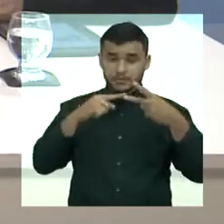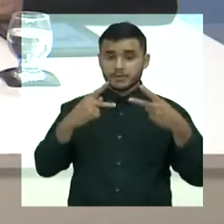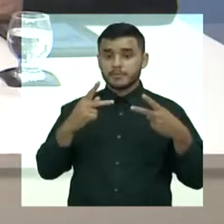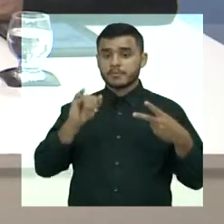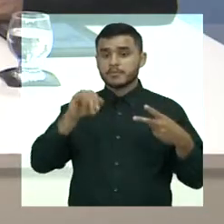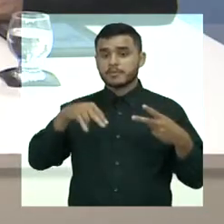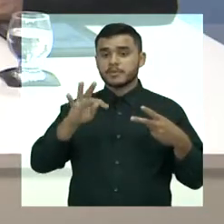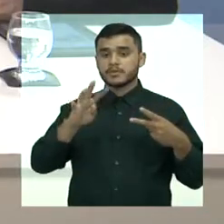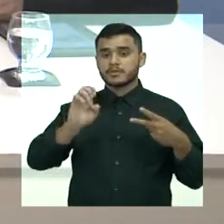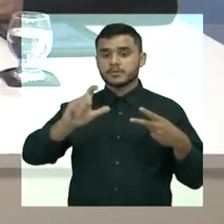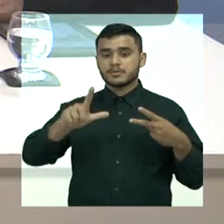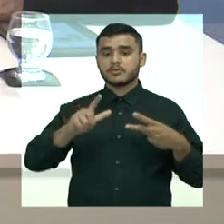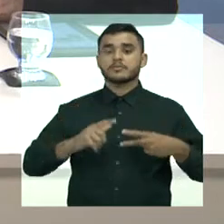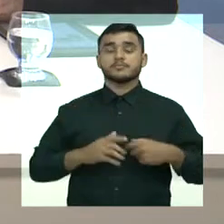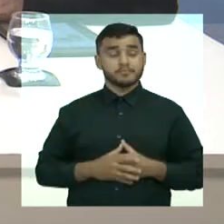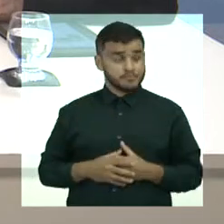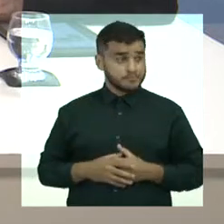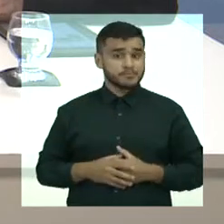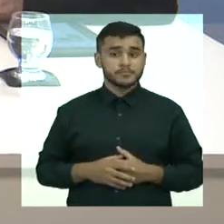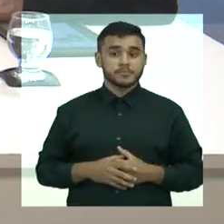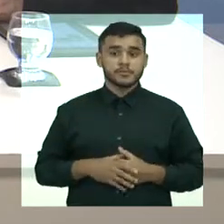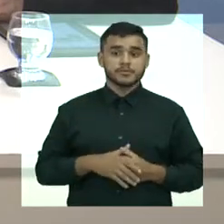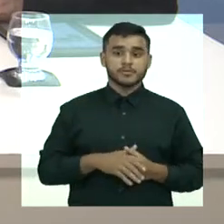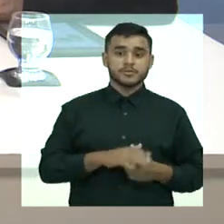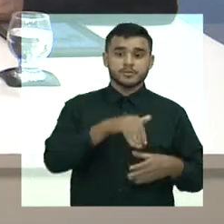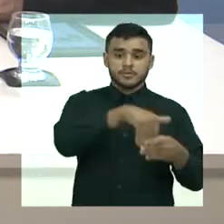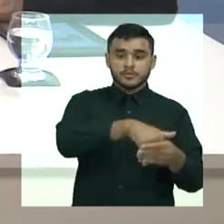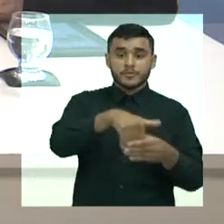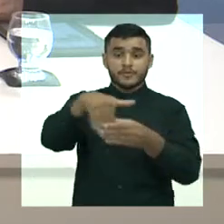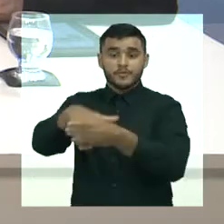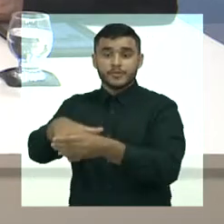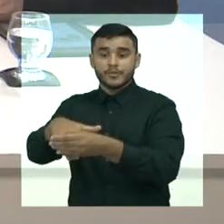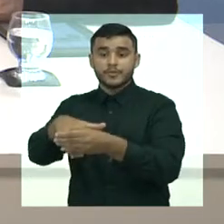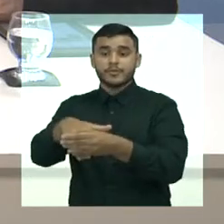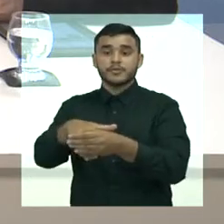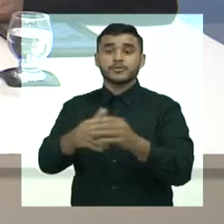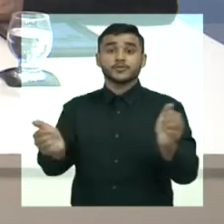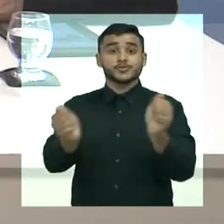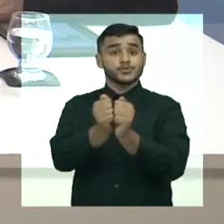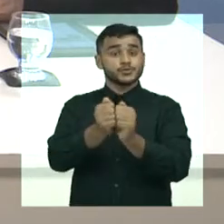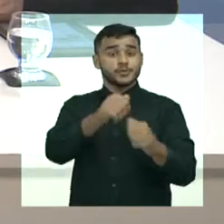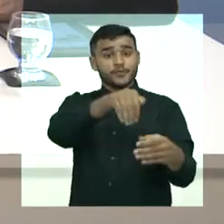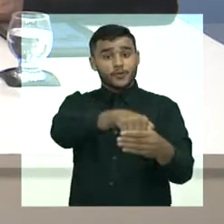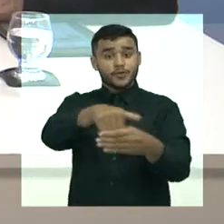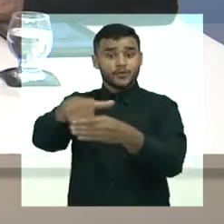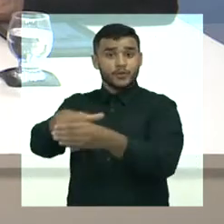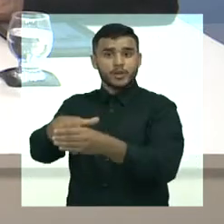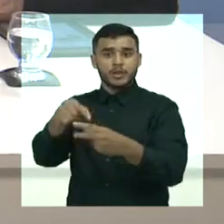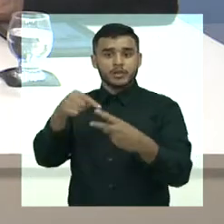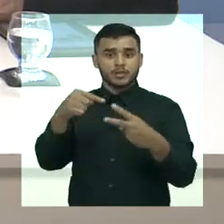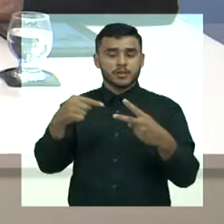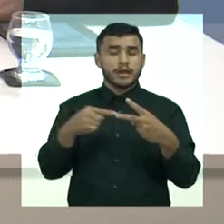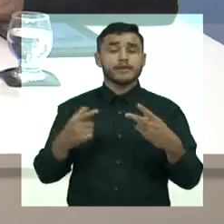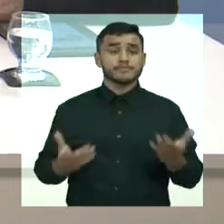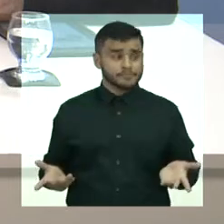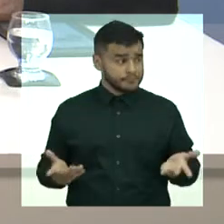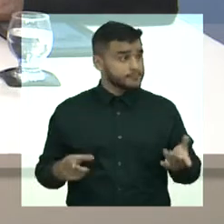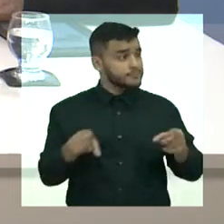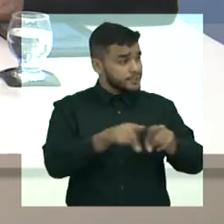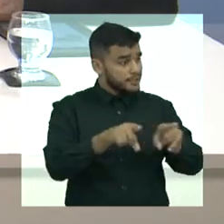quem vota num, vota no outro. Quem vota em Pimentel, vota em Eunício, quem vota em Eunício, vota em Pimentel. Pois é. Que até o próprio governador